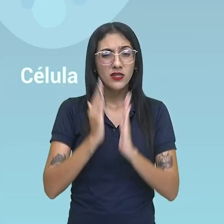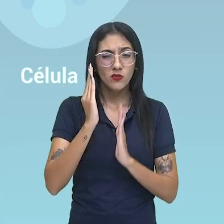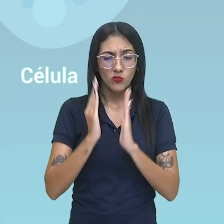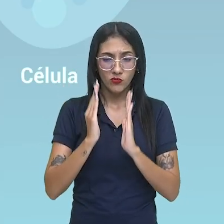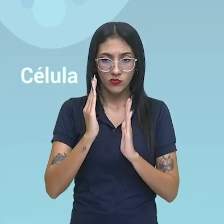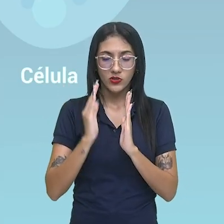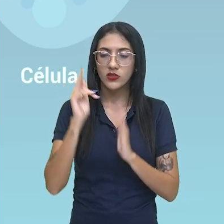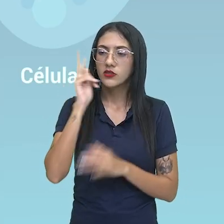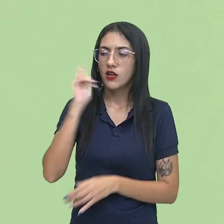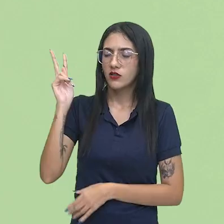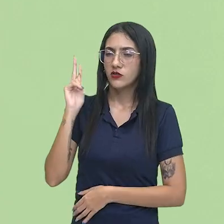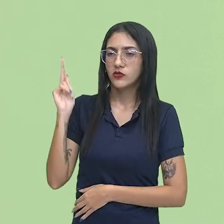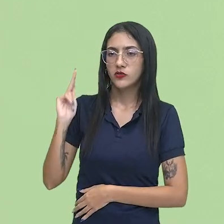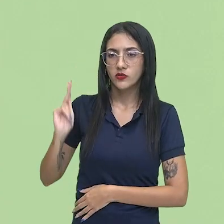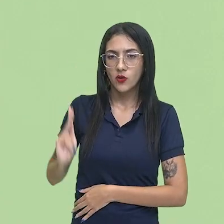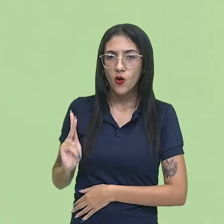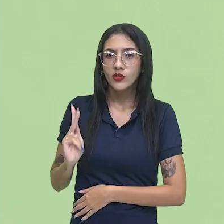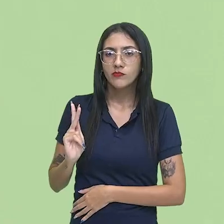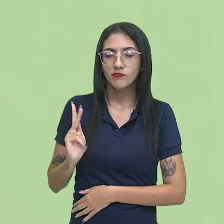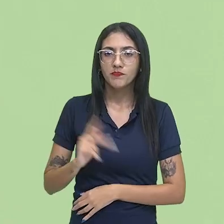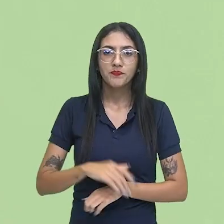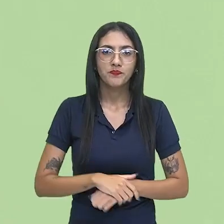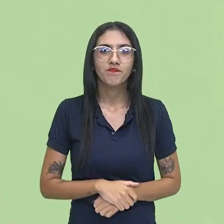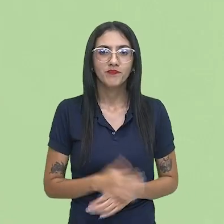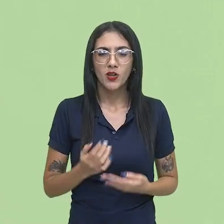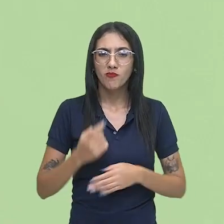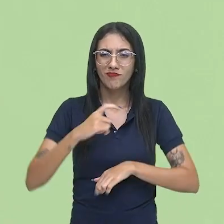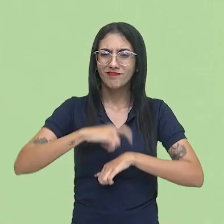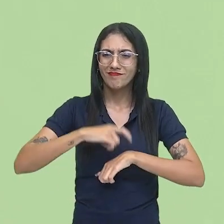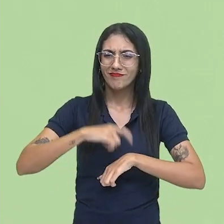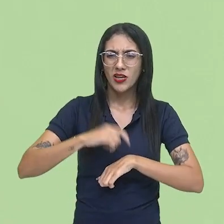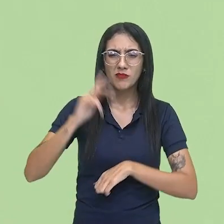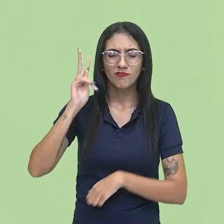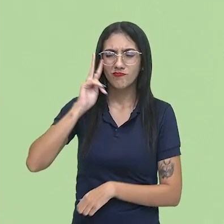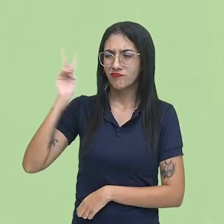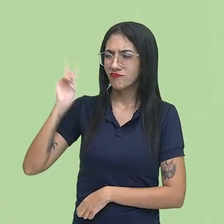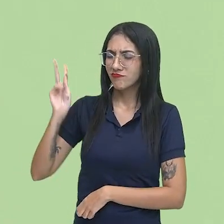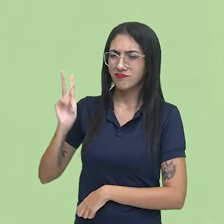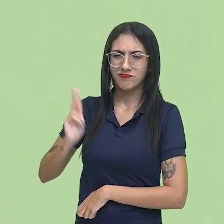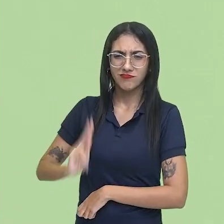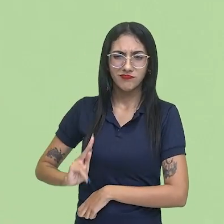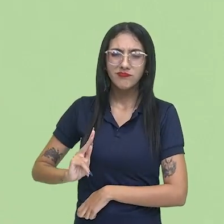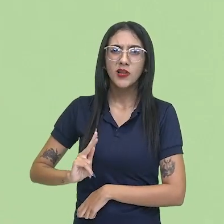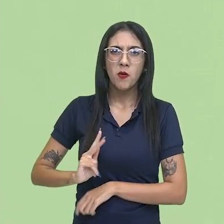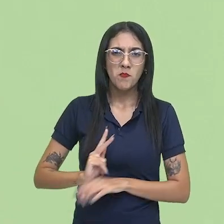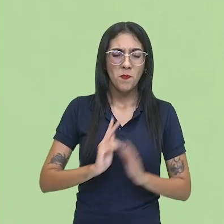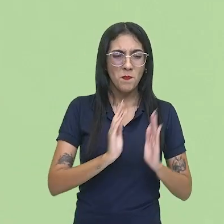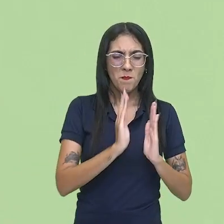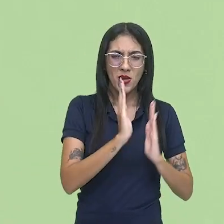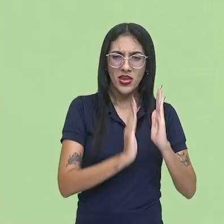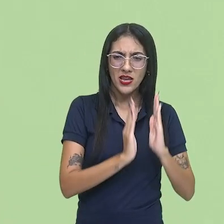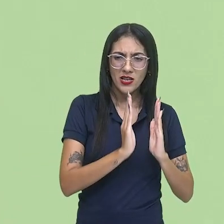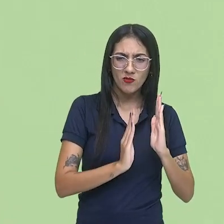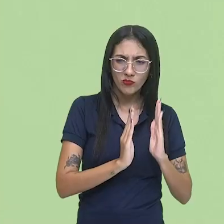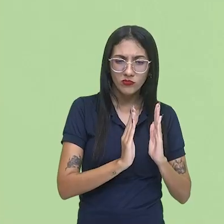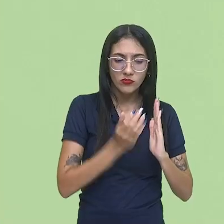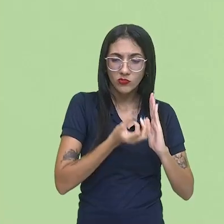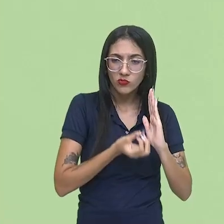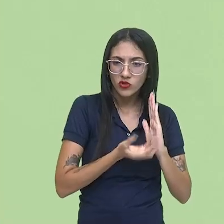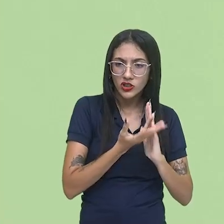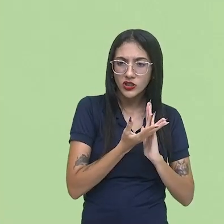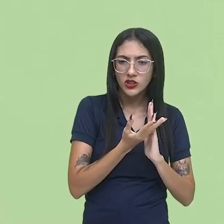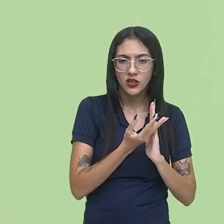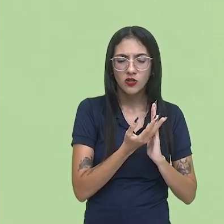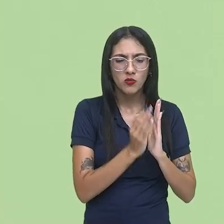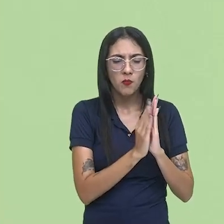geológicas. Tá? O tempo é muito espaçado entre a composição de uma estrutura, né,